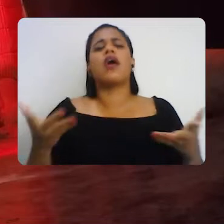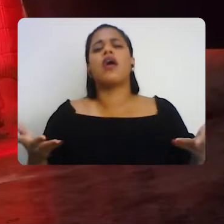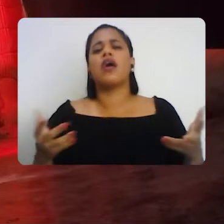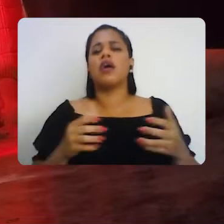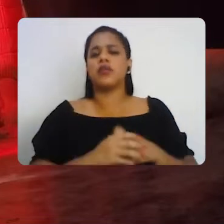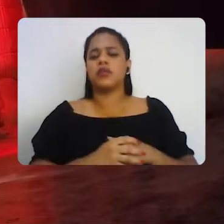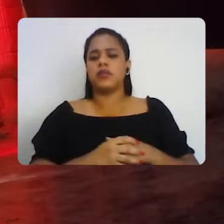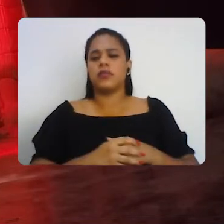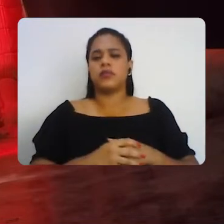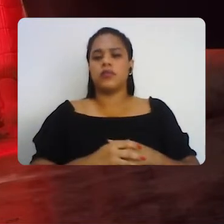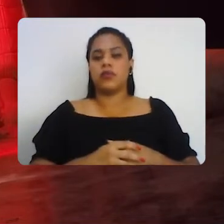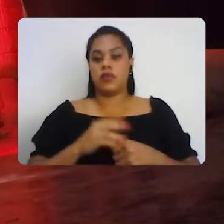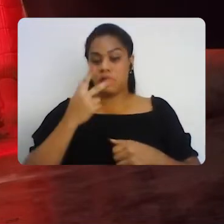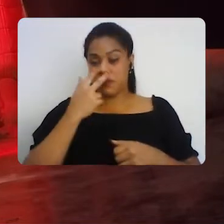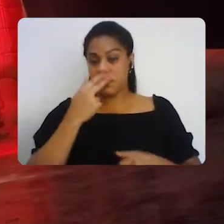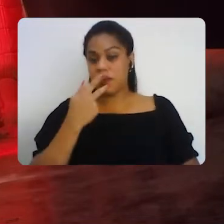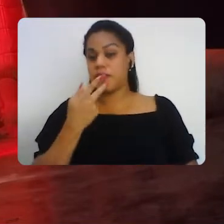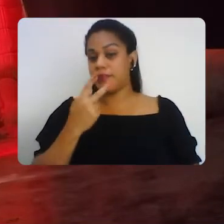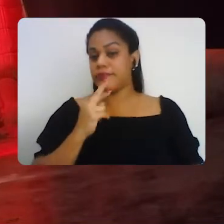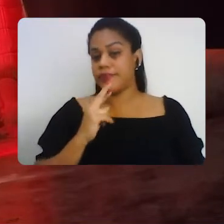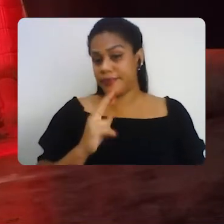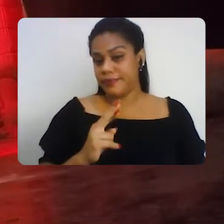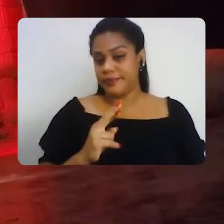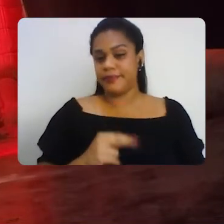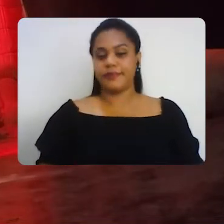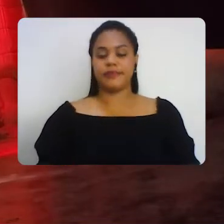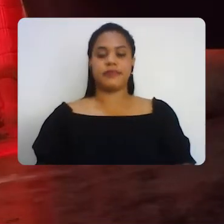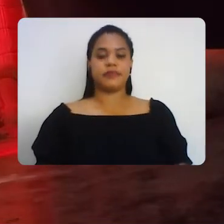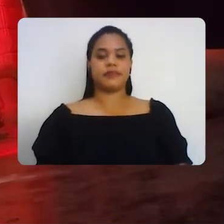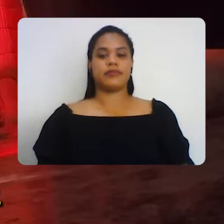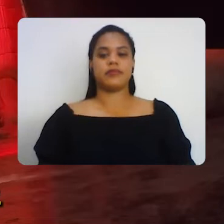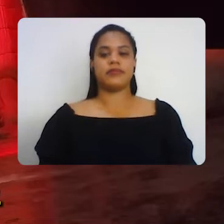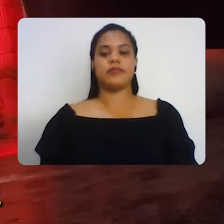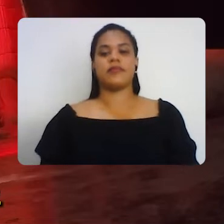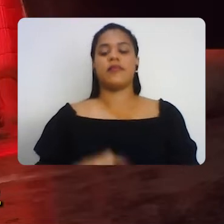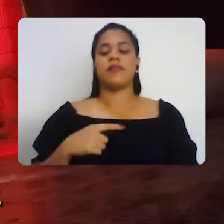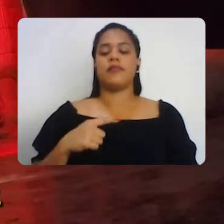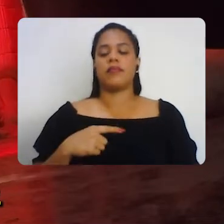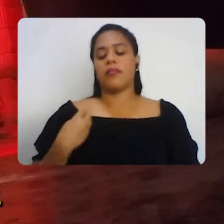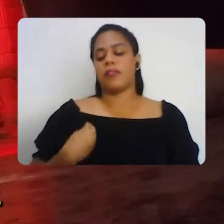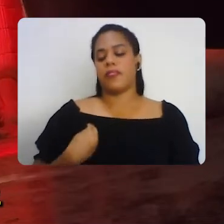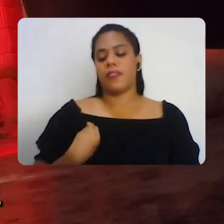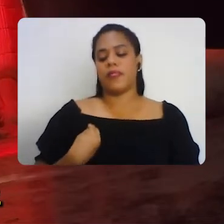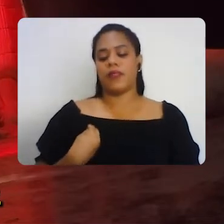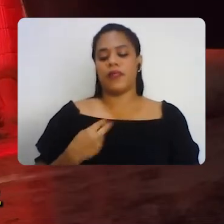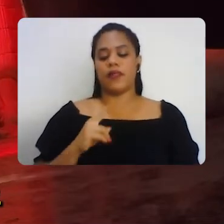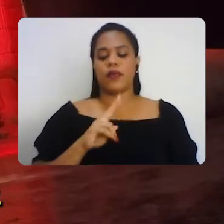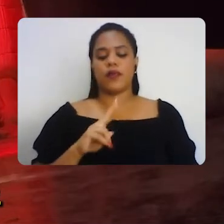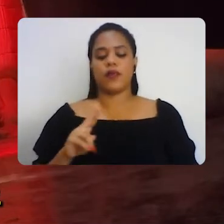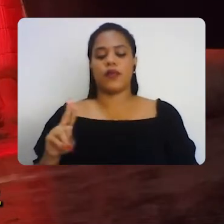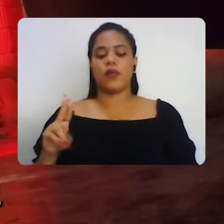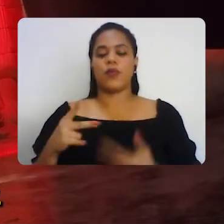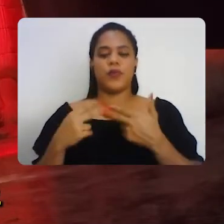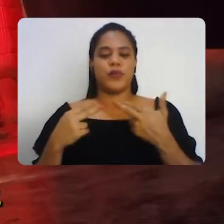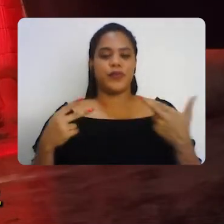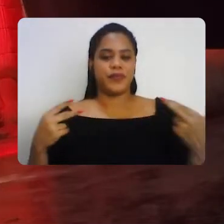mesmo? E ele todo empertigado me diz: sou José Camargo, a você que o mundo dá